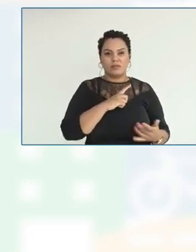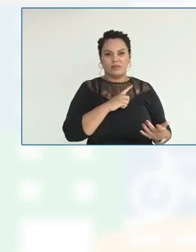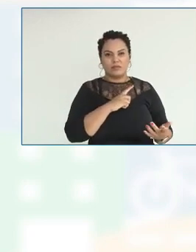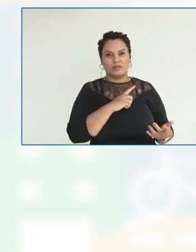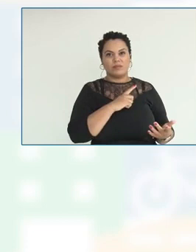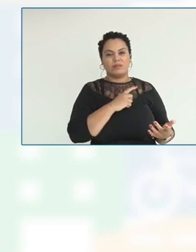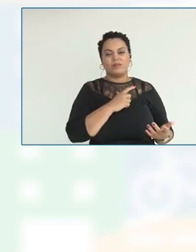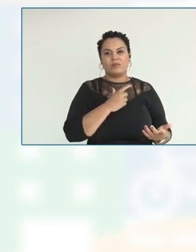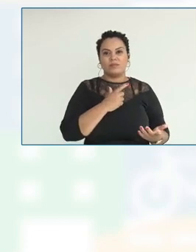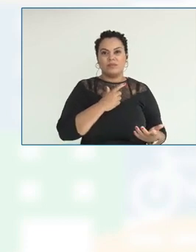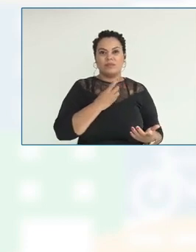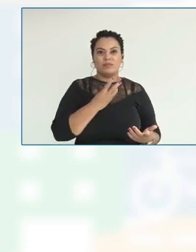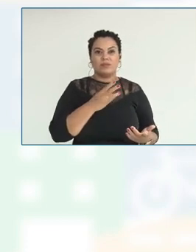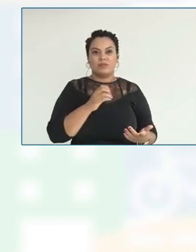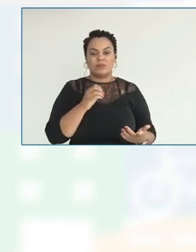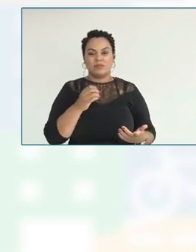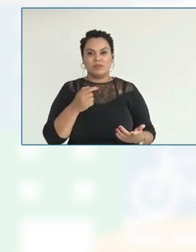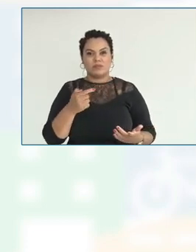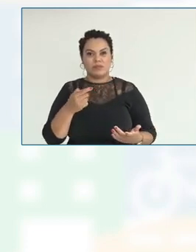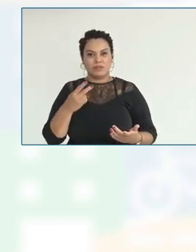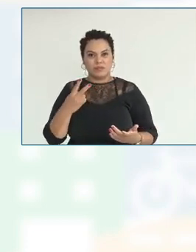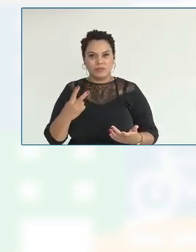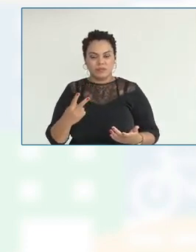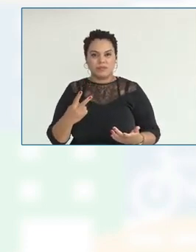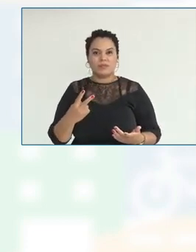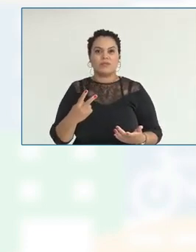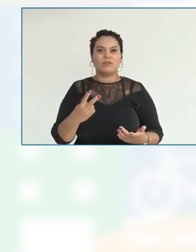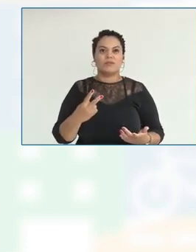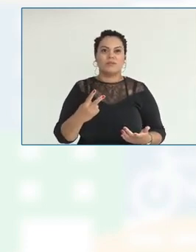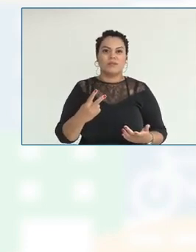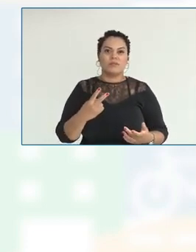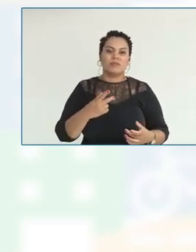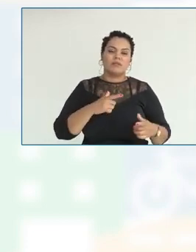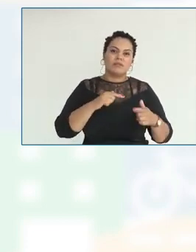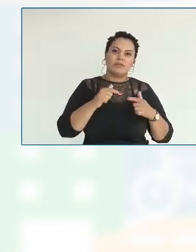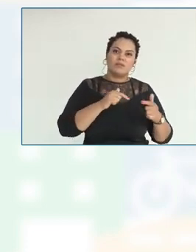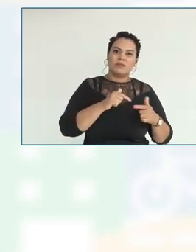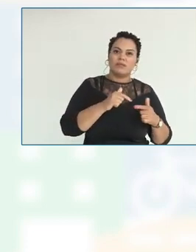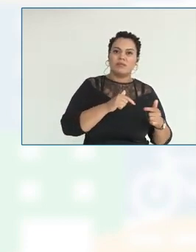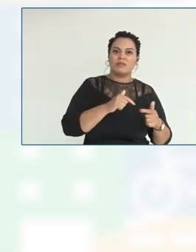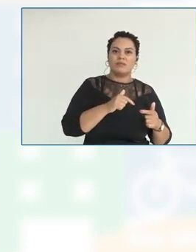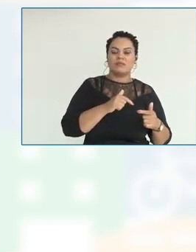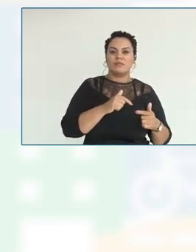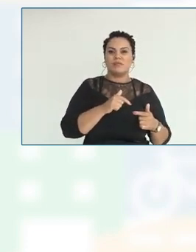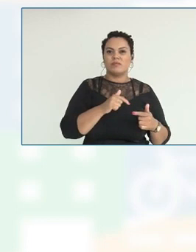tivemos 372 serviços de saúde que notificaram